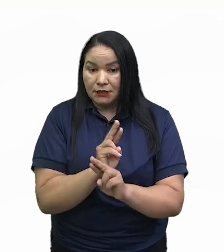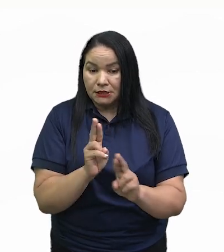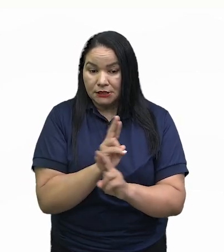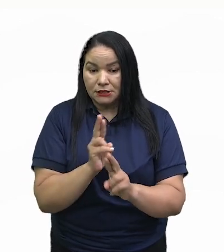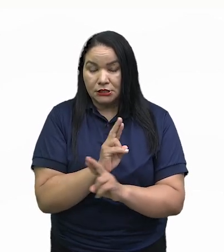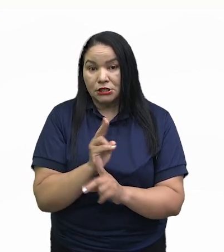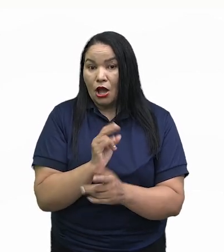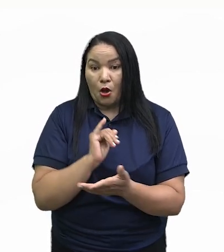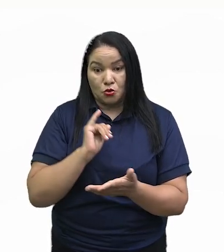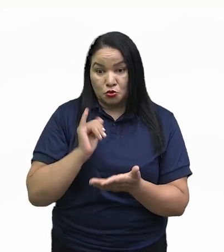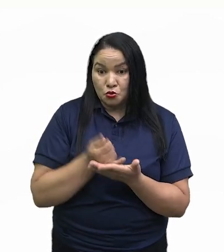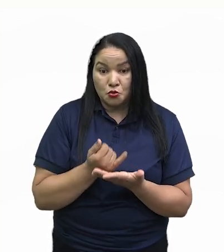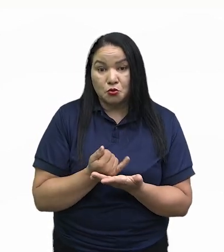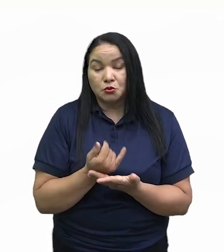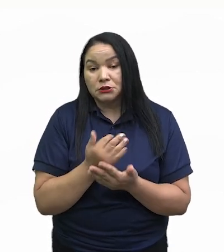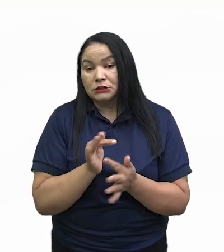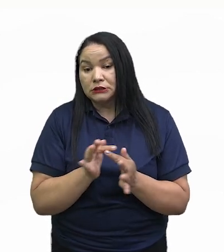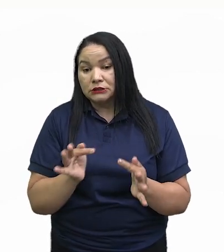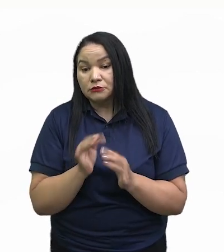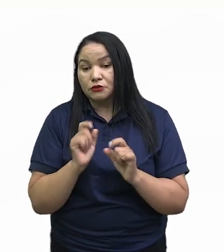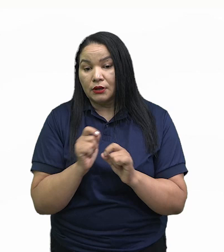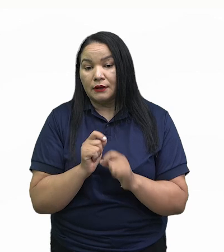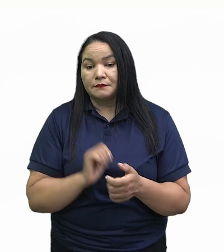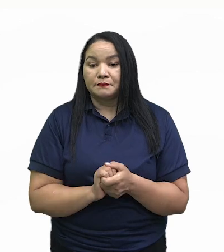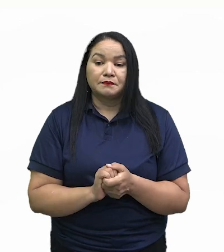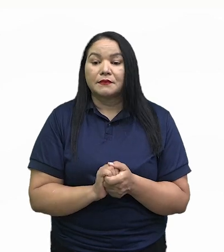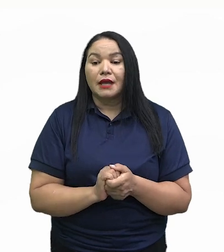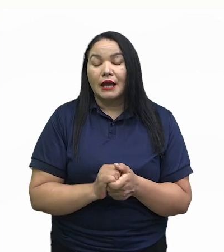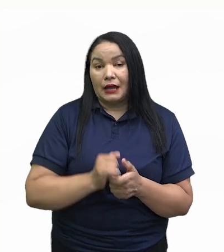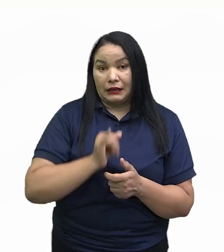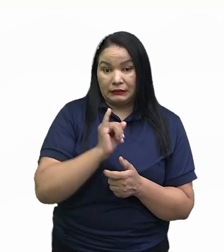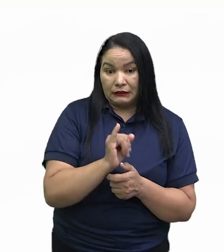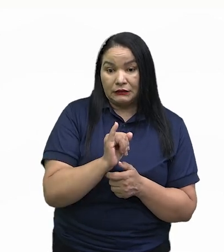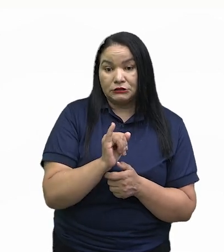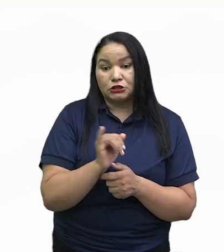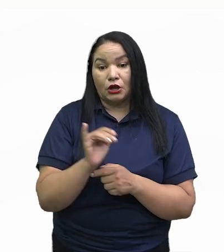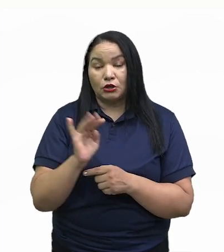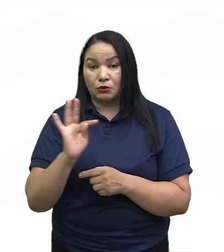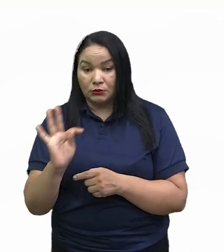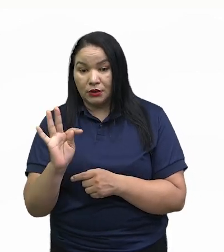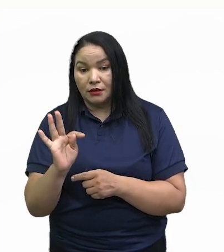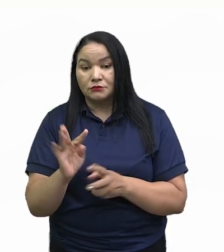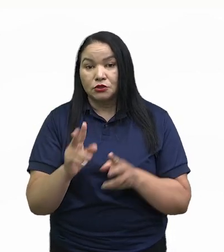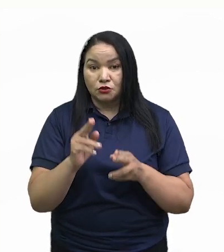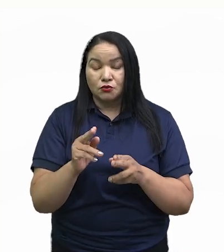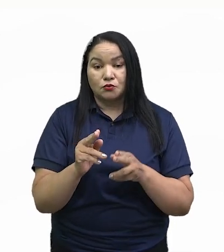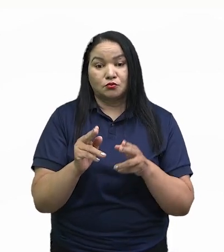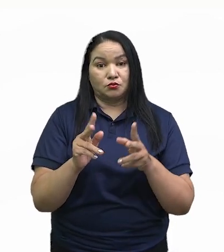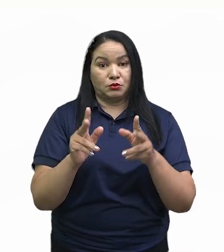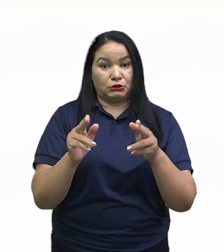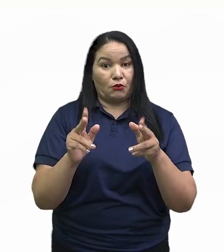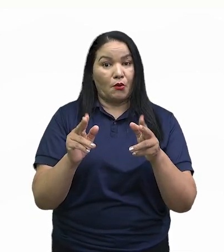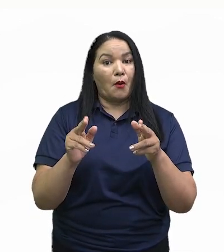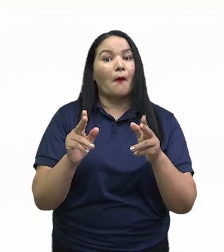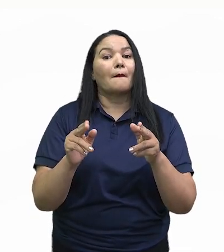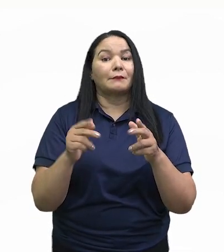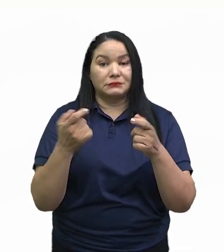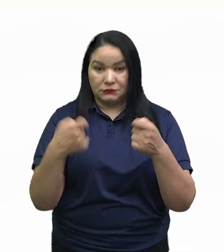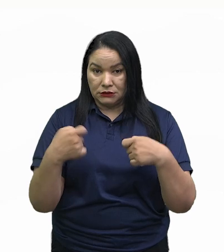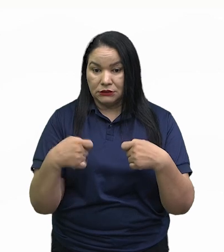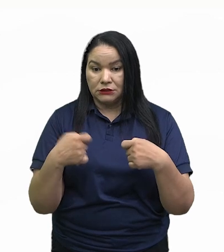juros simples, taxa e tempo, eles devem estar na mesma unidade de tempo. Se